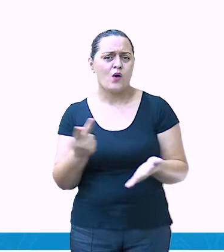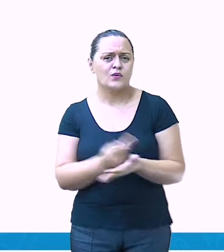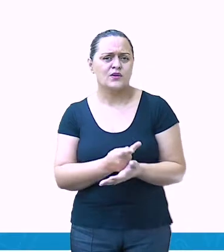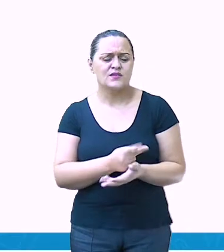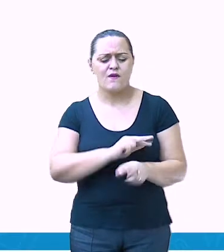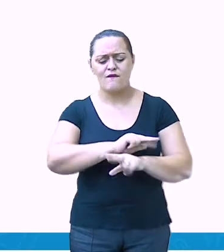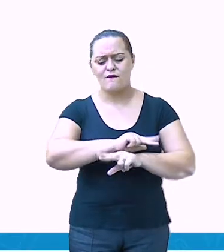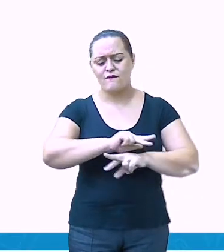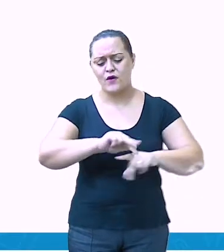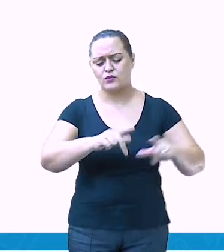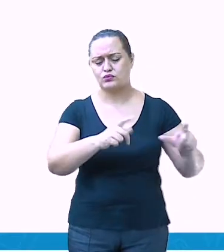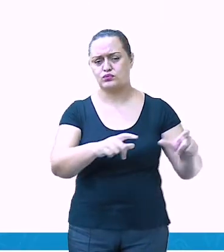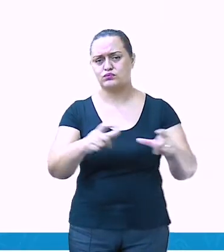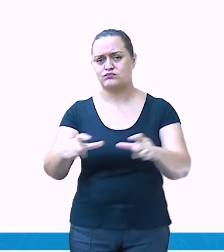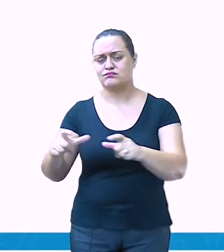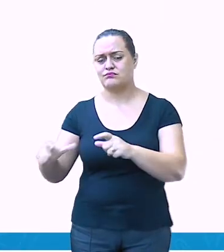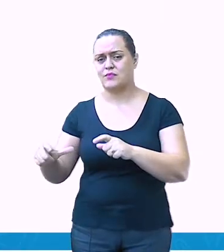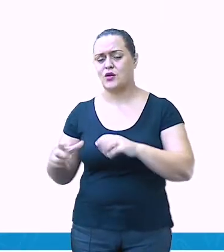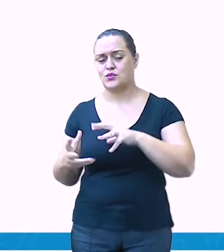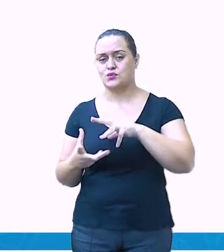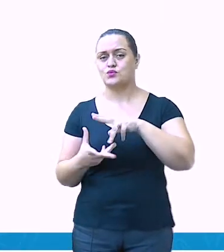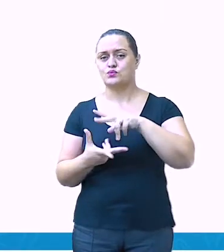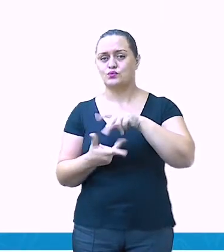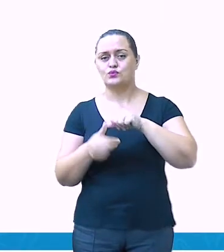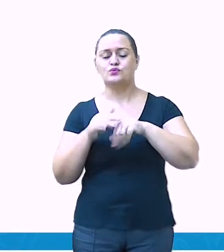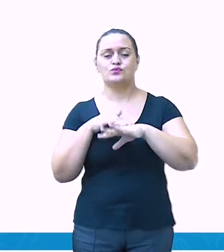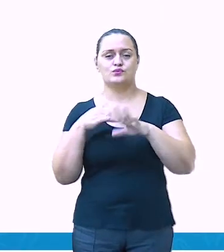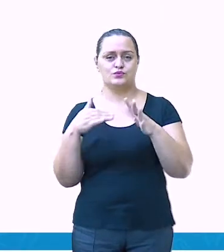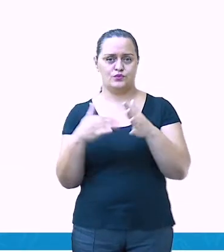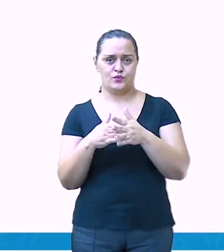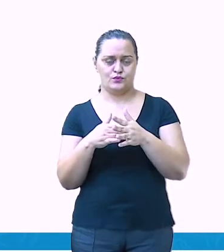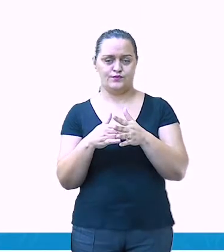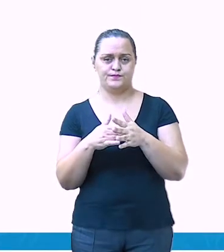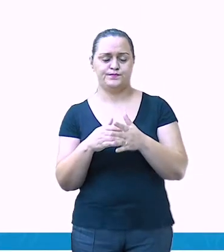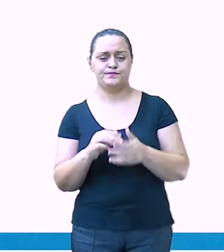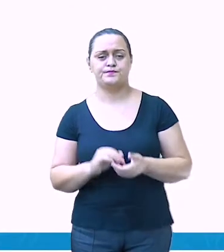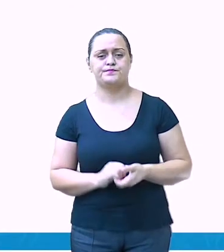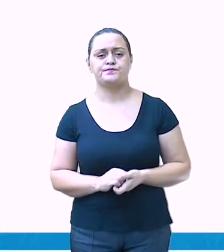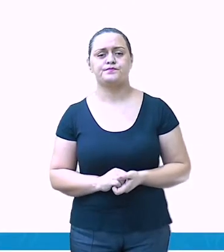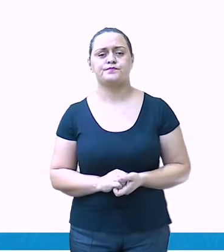lugares do mundo? Bom, vamos entender um pouquinho como isso tudo acontece.